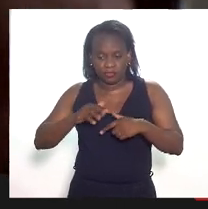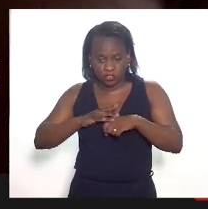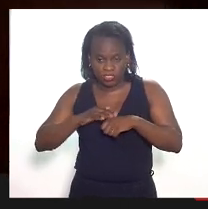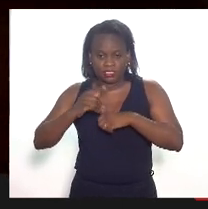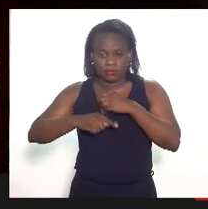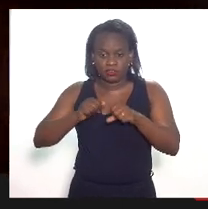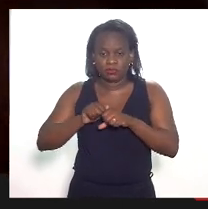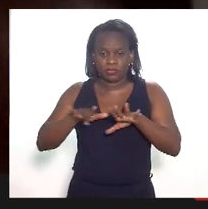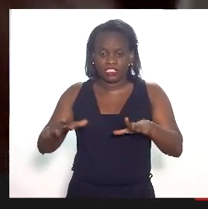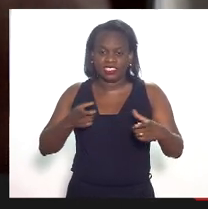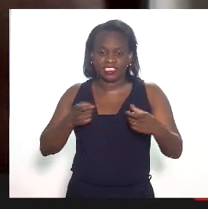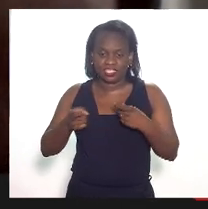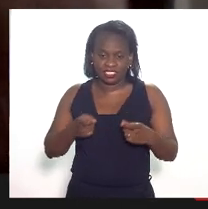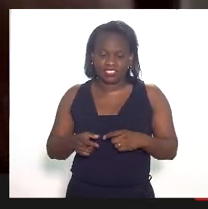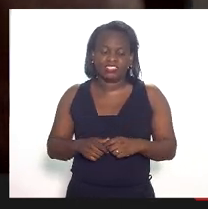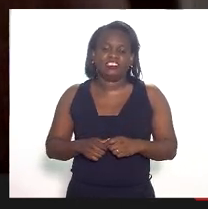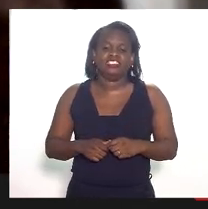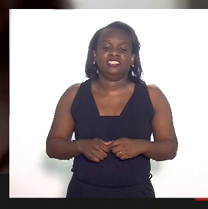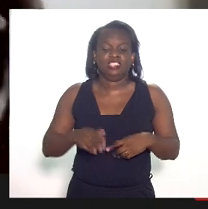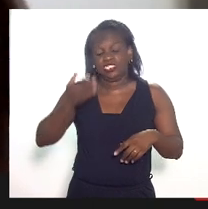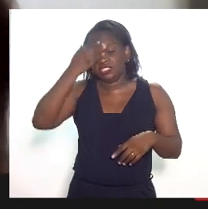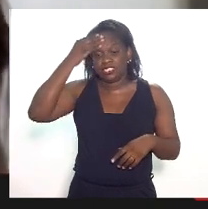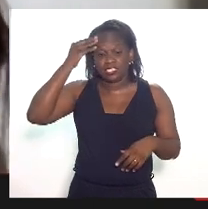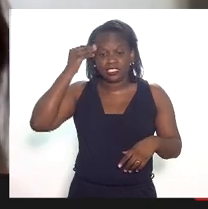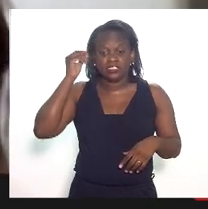dessa guerra.